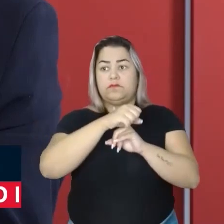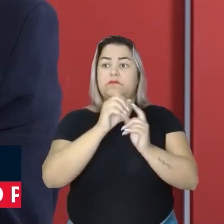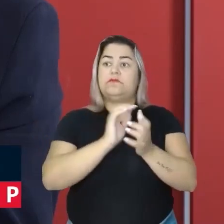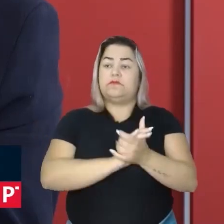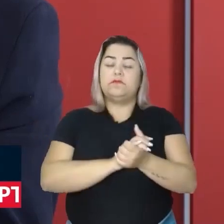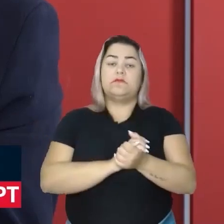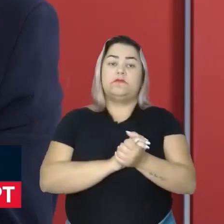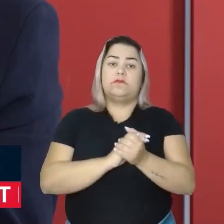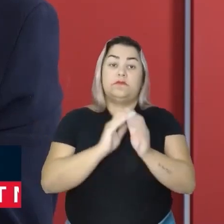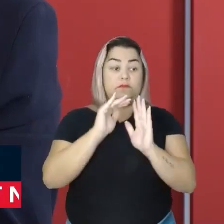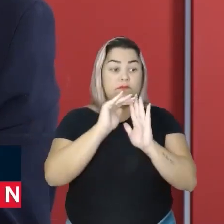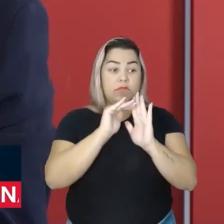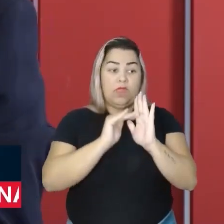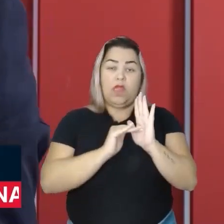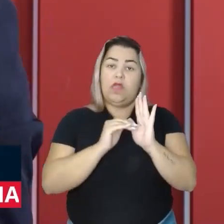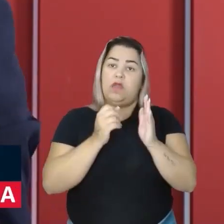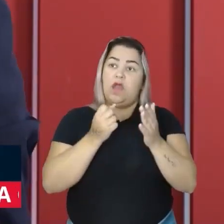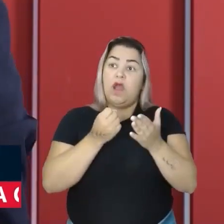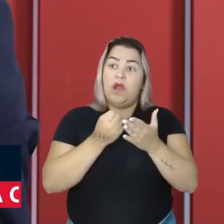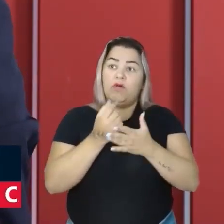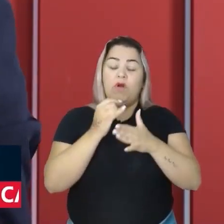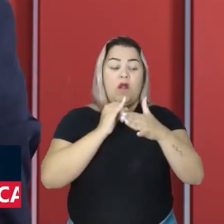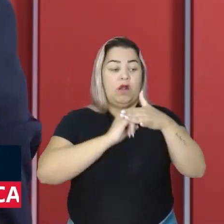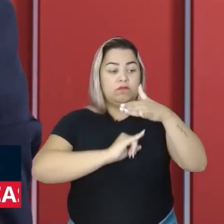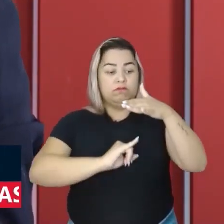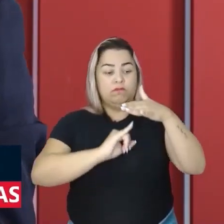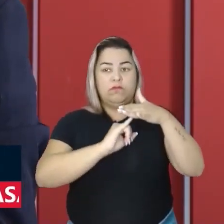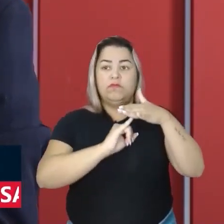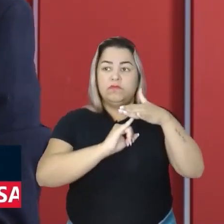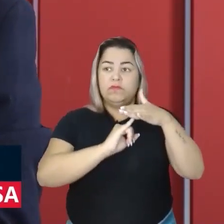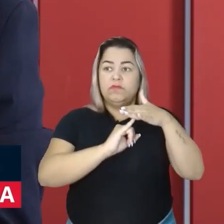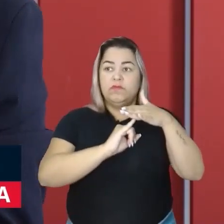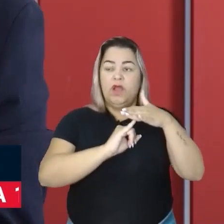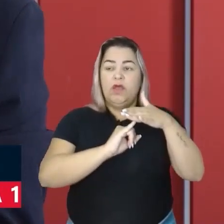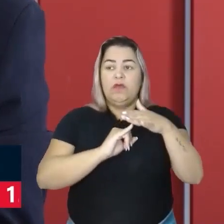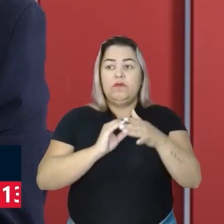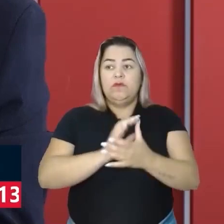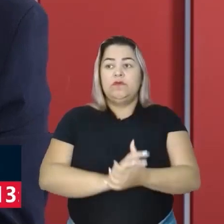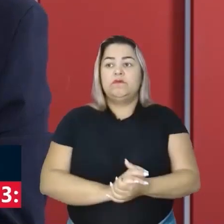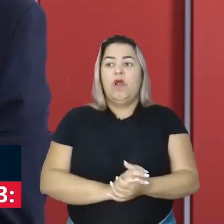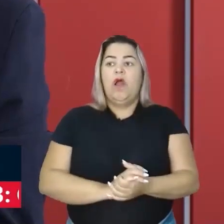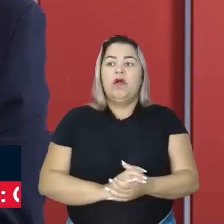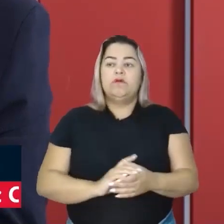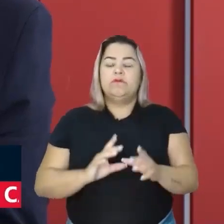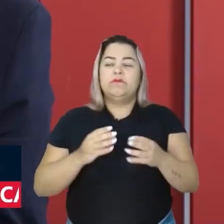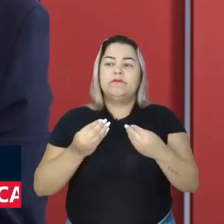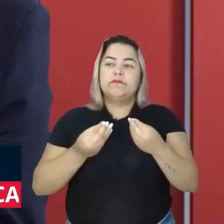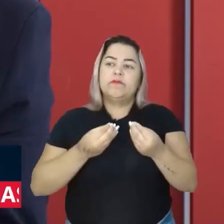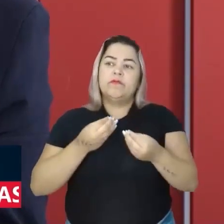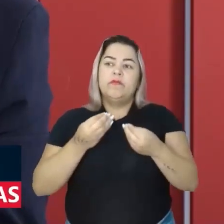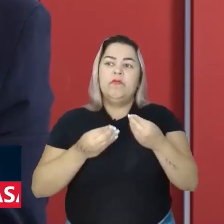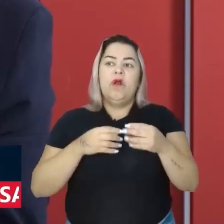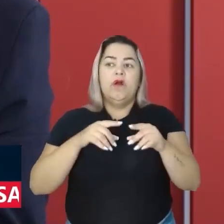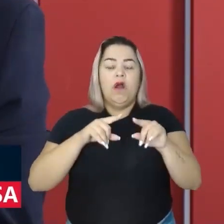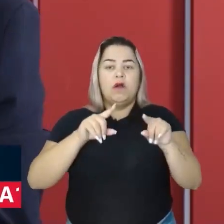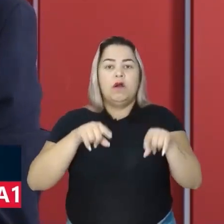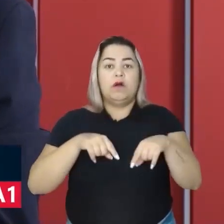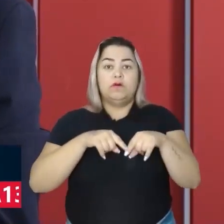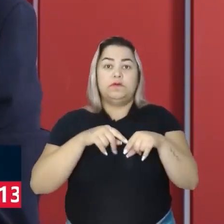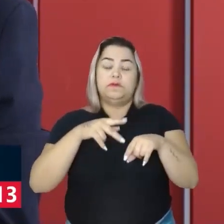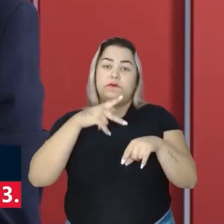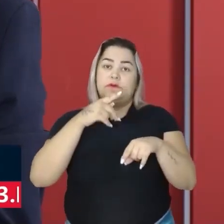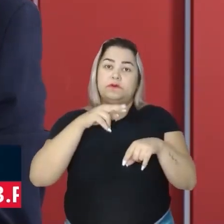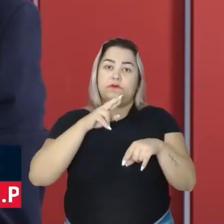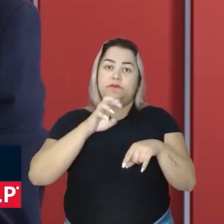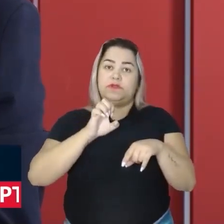É o programa que é de compras institucionais, então que é para colocar em redes como quartéis, presídios ou outros lugares,